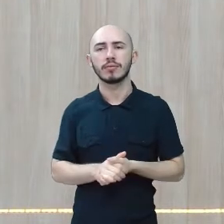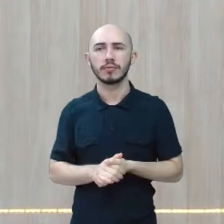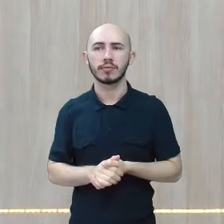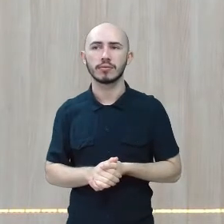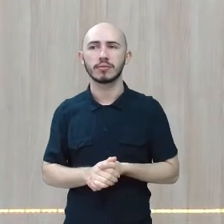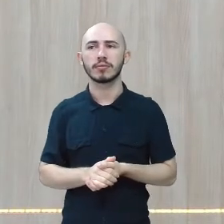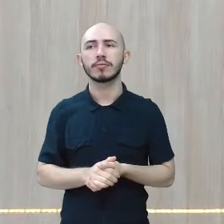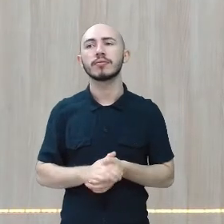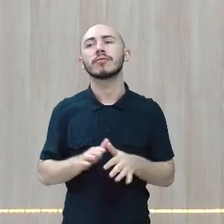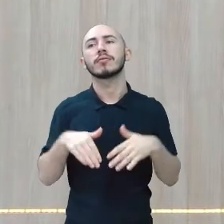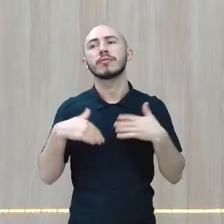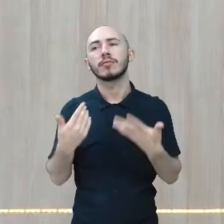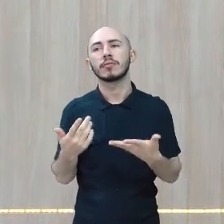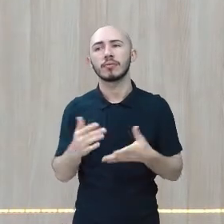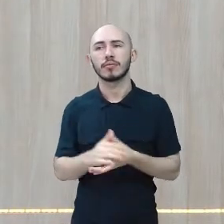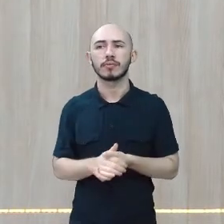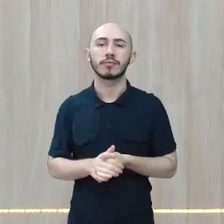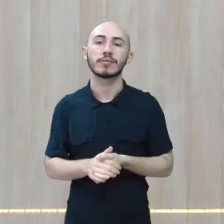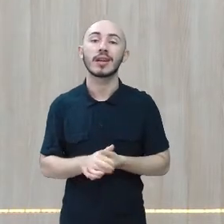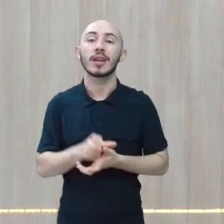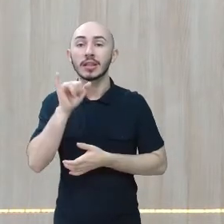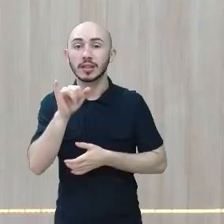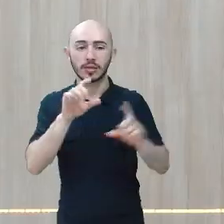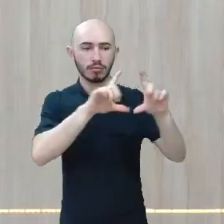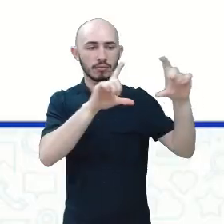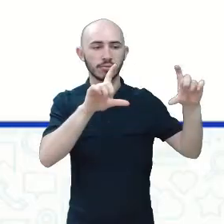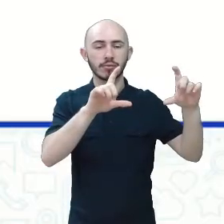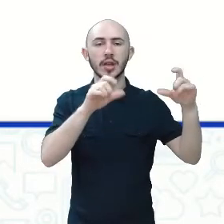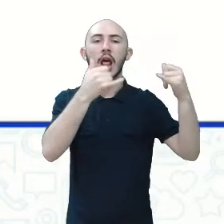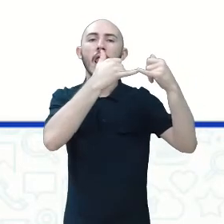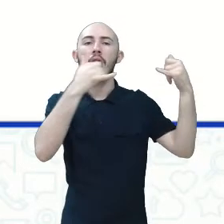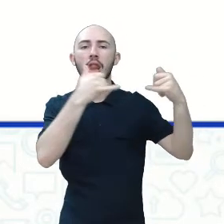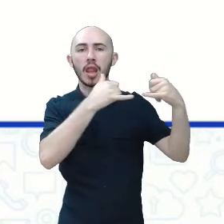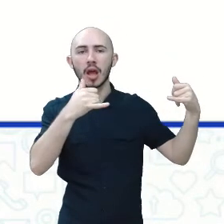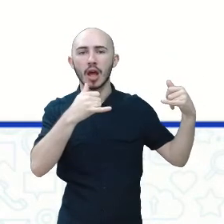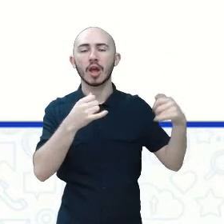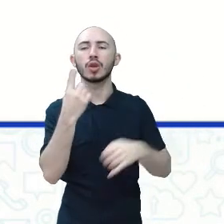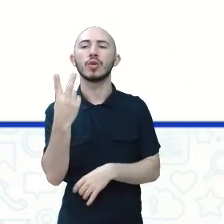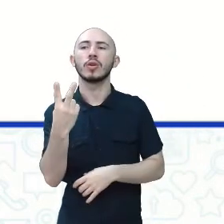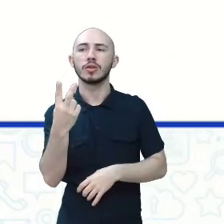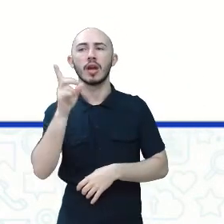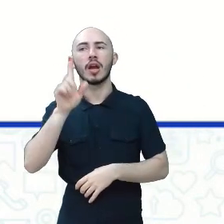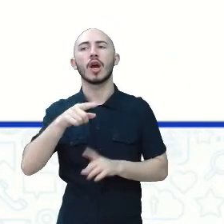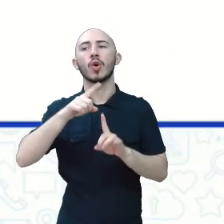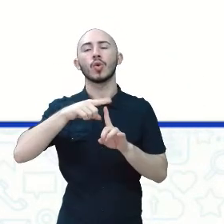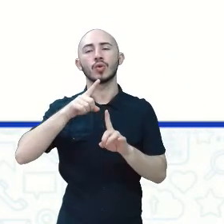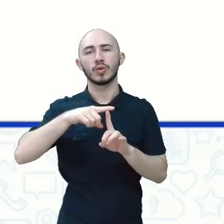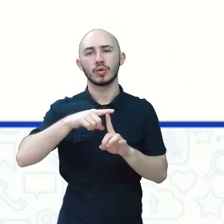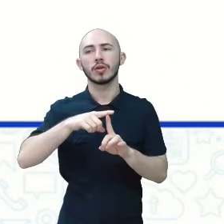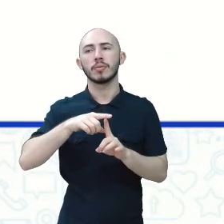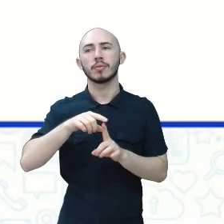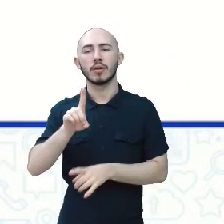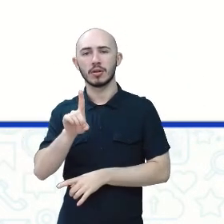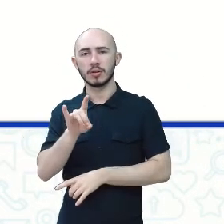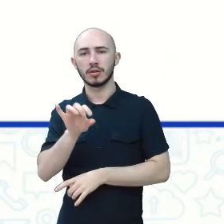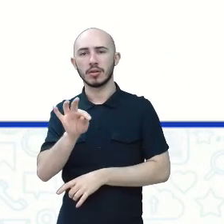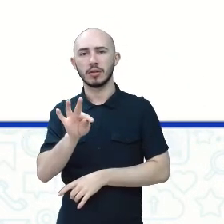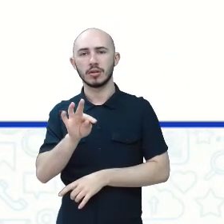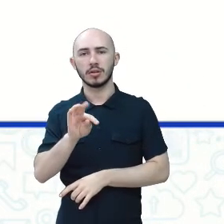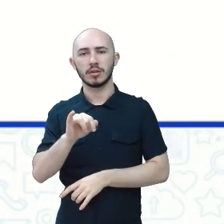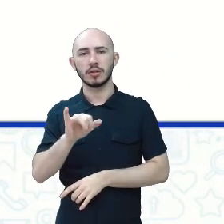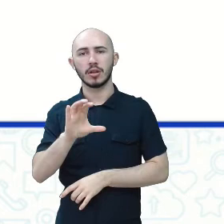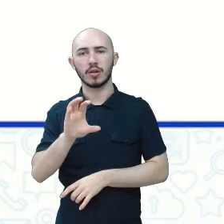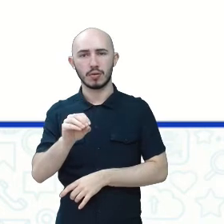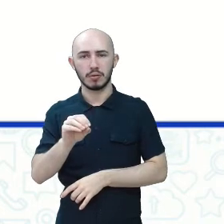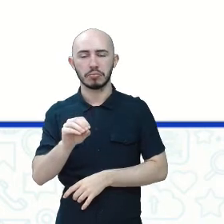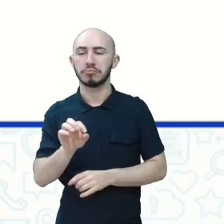Uma estrofe com 2 versos chama-se dístico, tá? Então, talvez essa